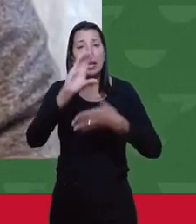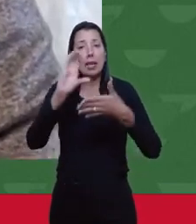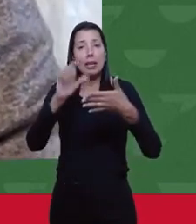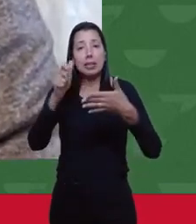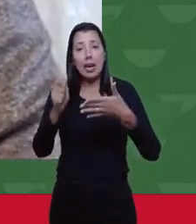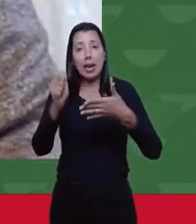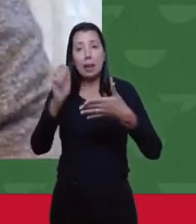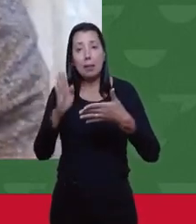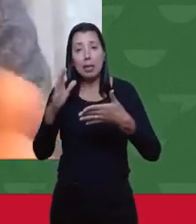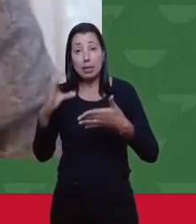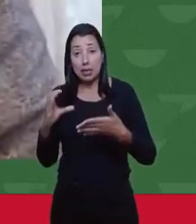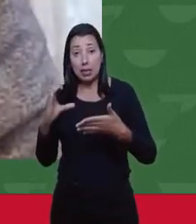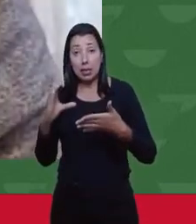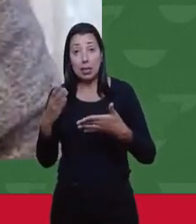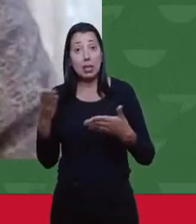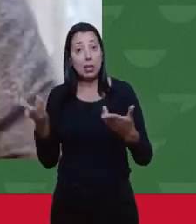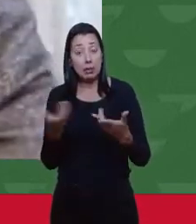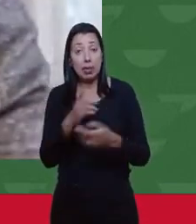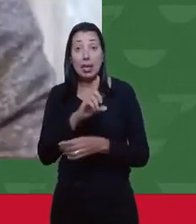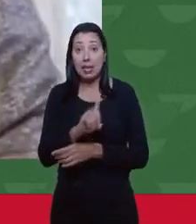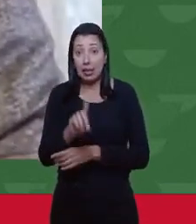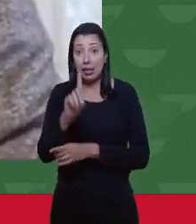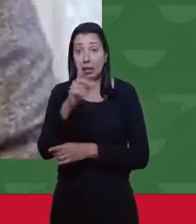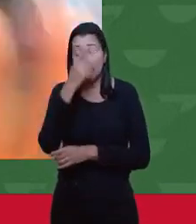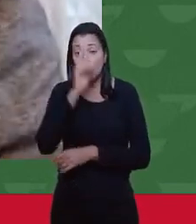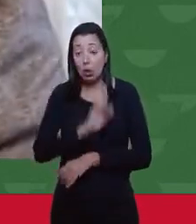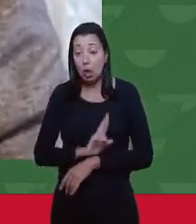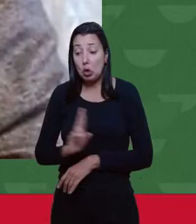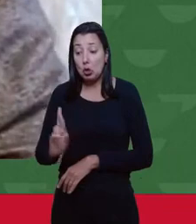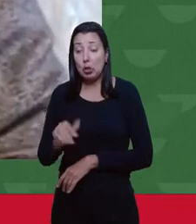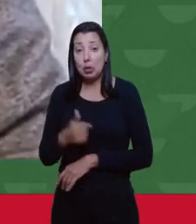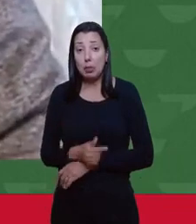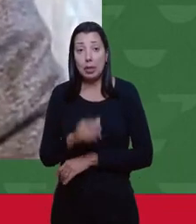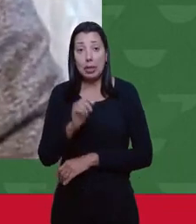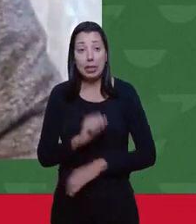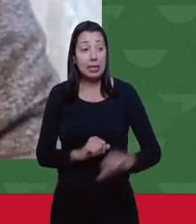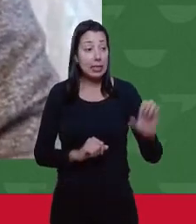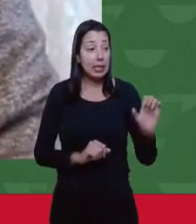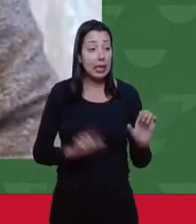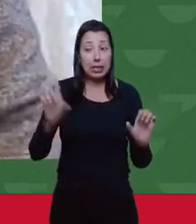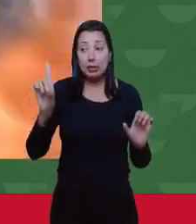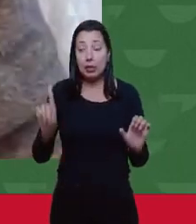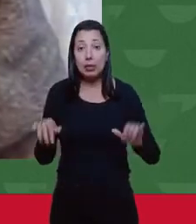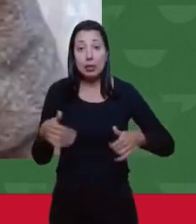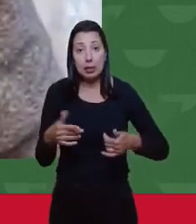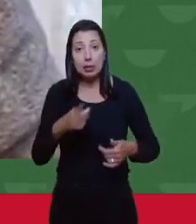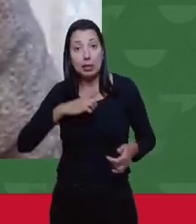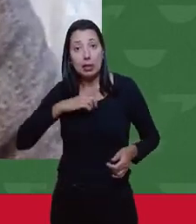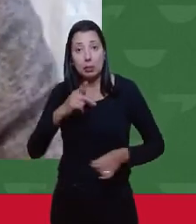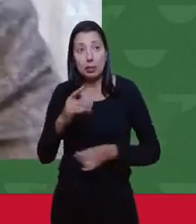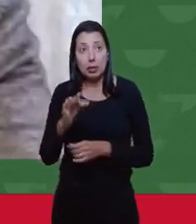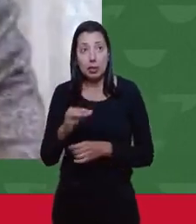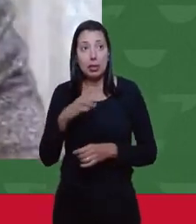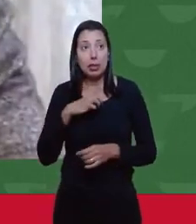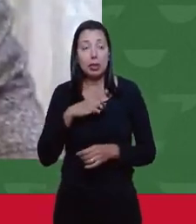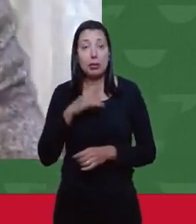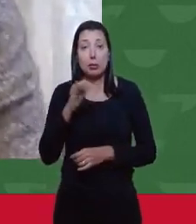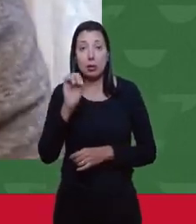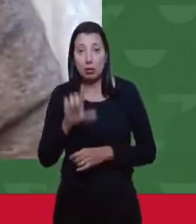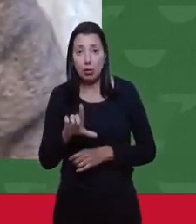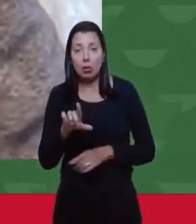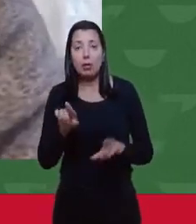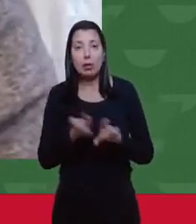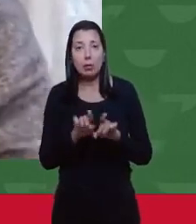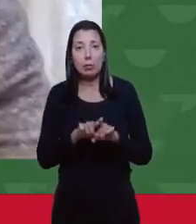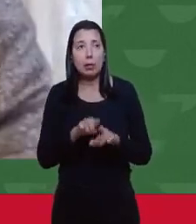classe B, na classe C, ela está entre ateus, entre religiosos, ela está na esquerda, ela está na direita, ela existe no PT, ela existe no PSOL. Como